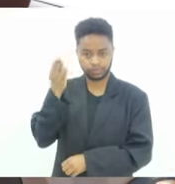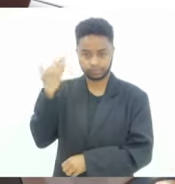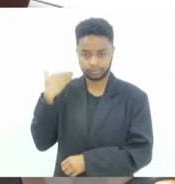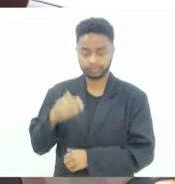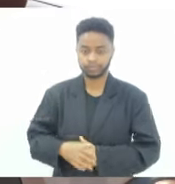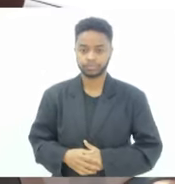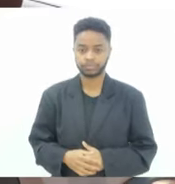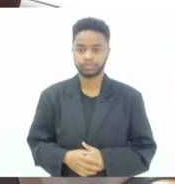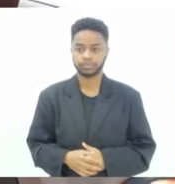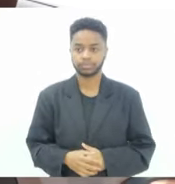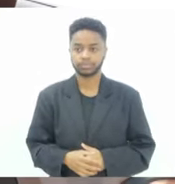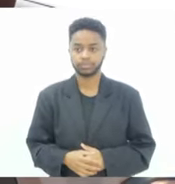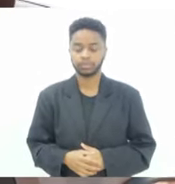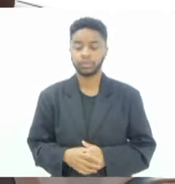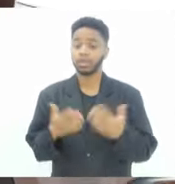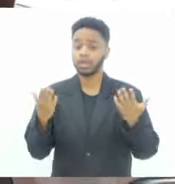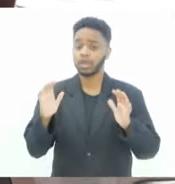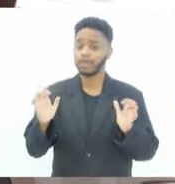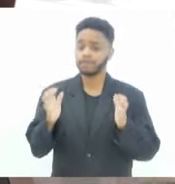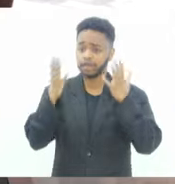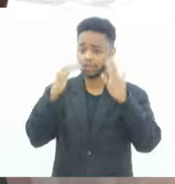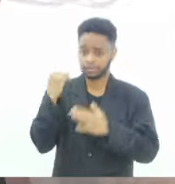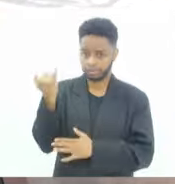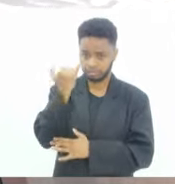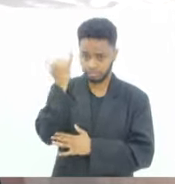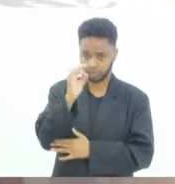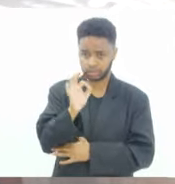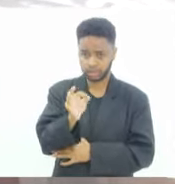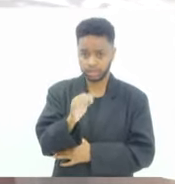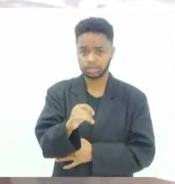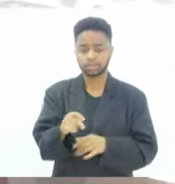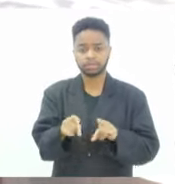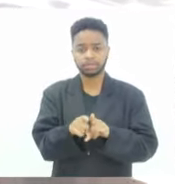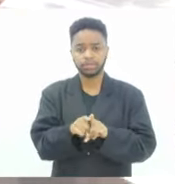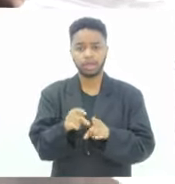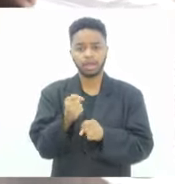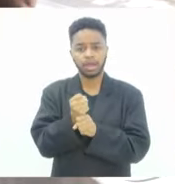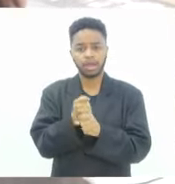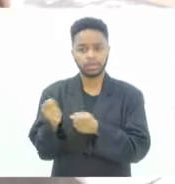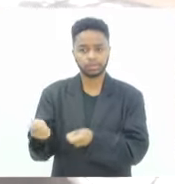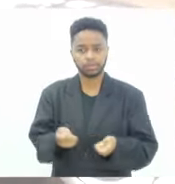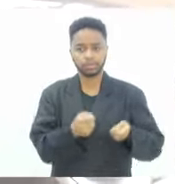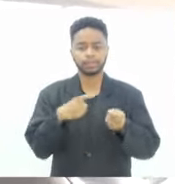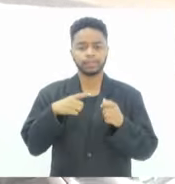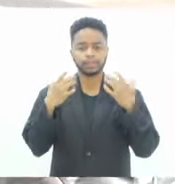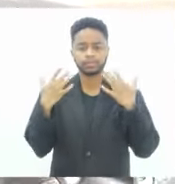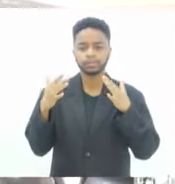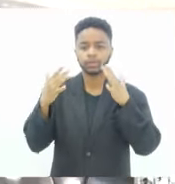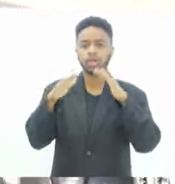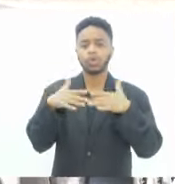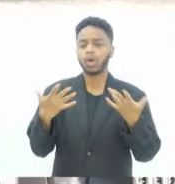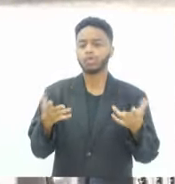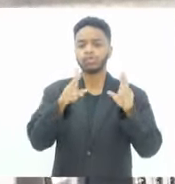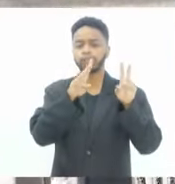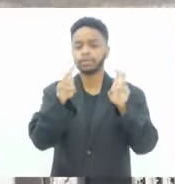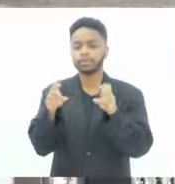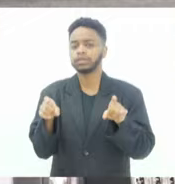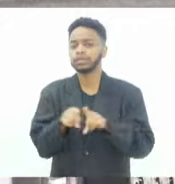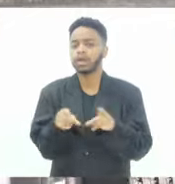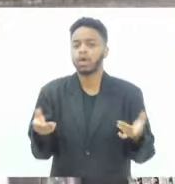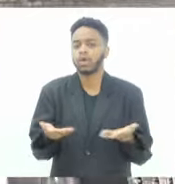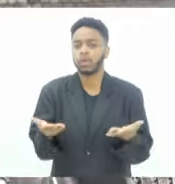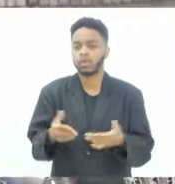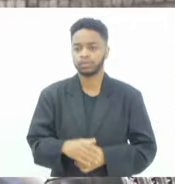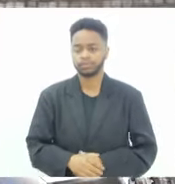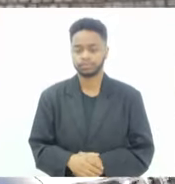Frei, essa celebração é uma data importante, todo ano tem uma celebração, tem um tema especial. Qual é o tema desse ano e o que representa, o que